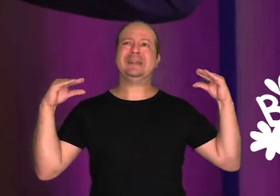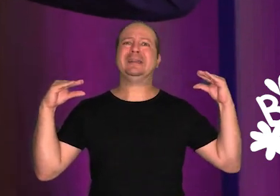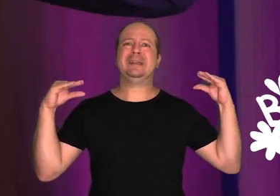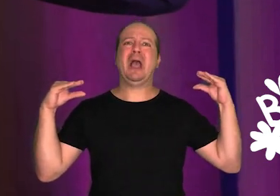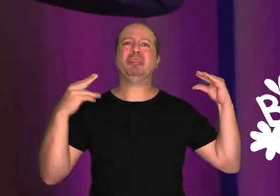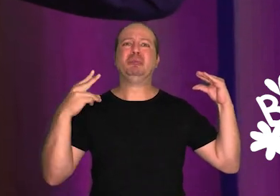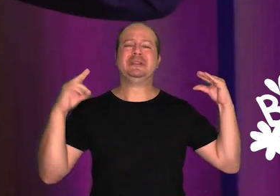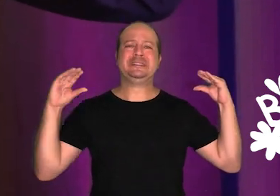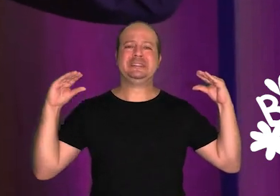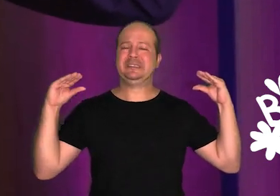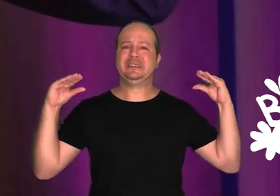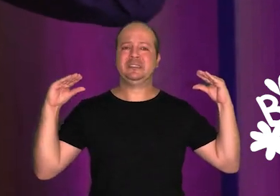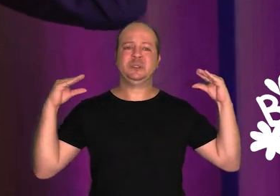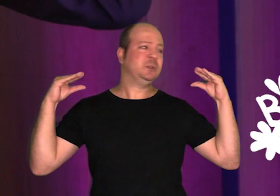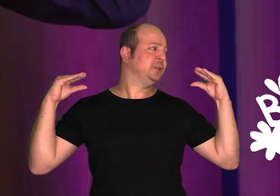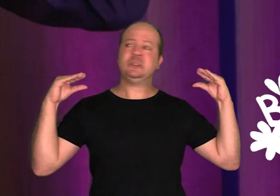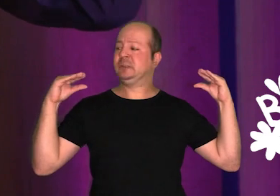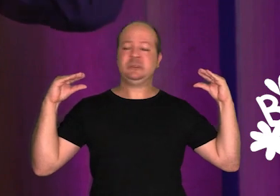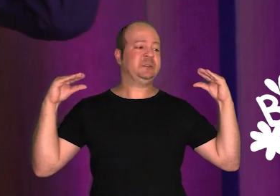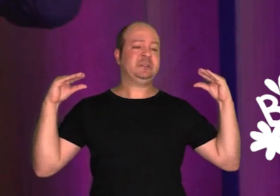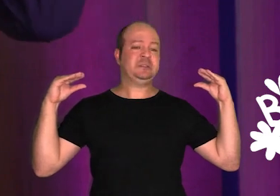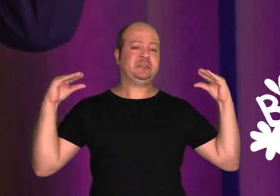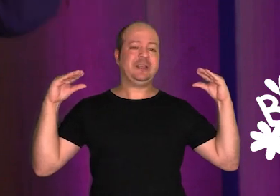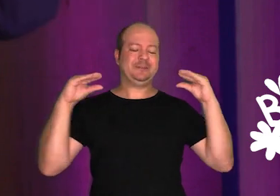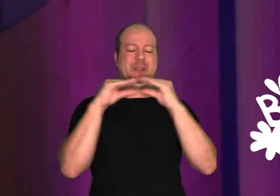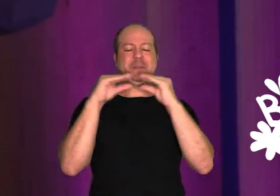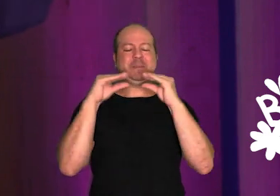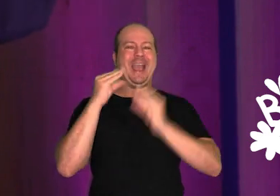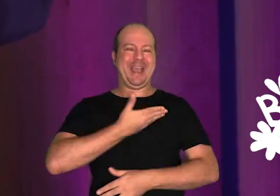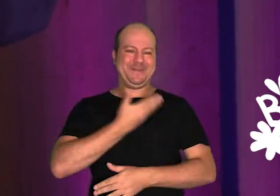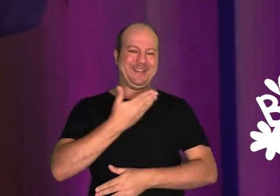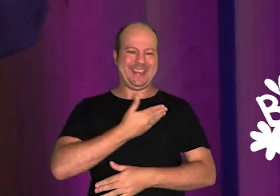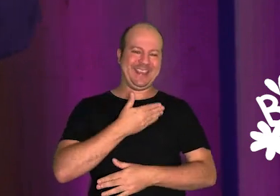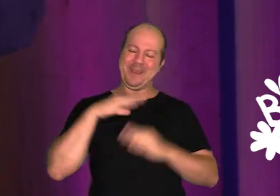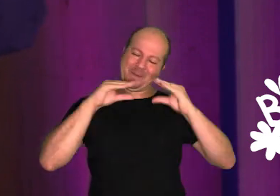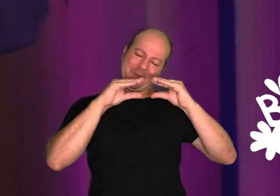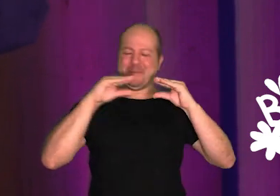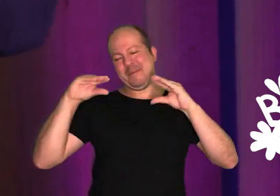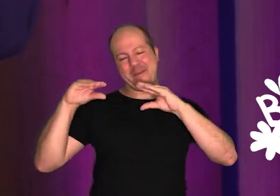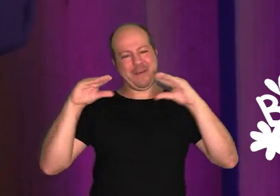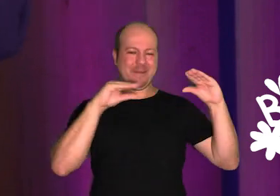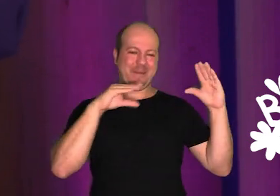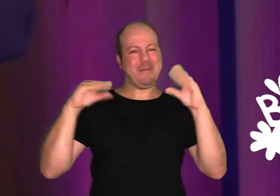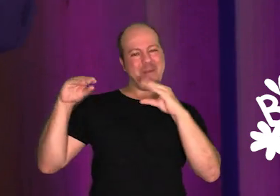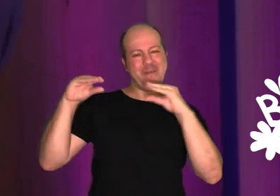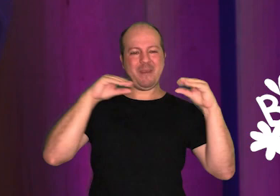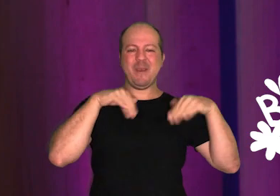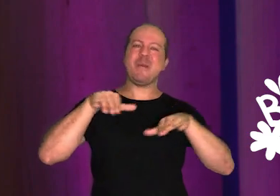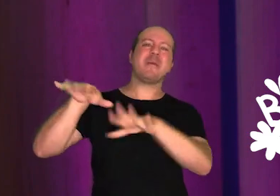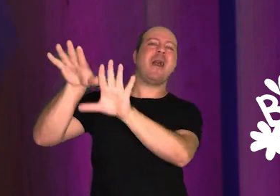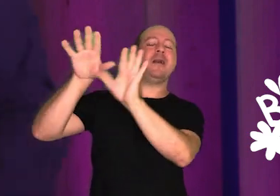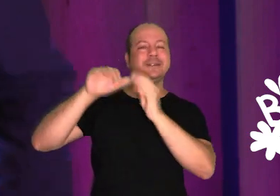Ai, eu tô cercado. Ah, não, são amigas. Eu também.